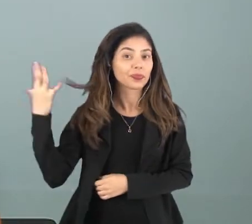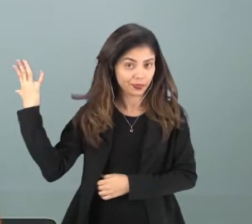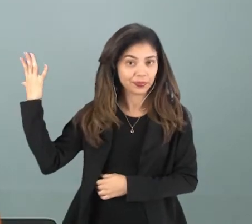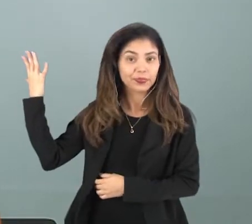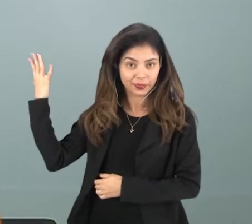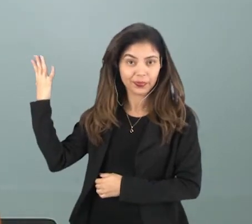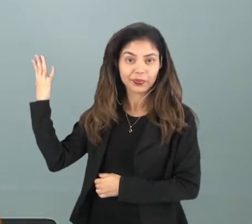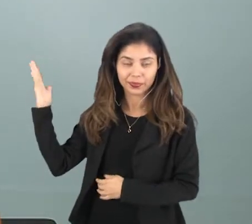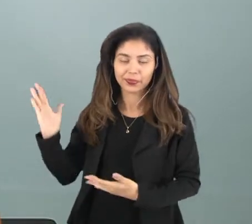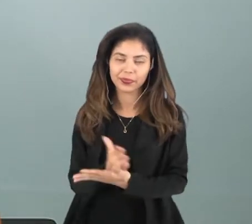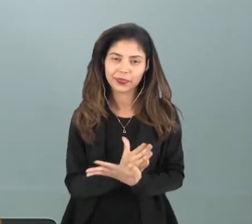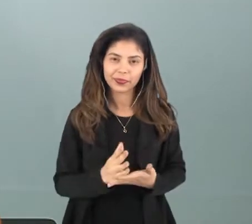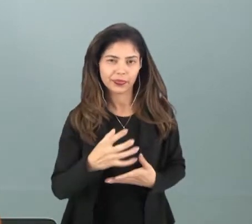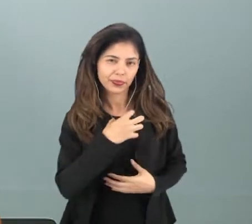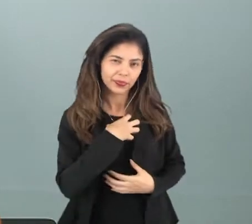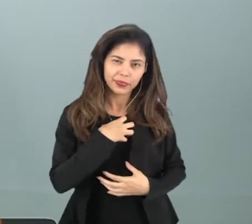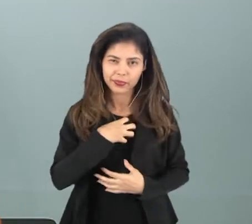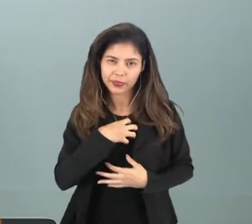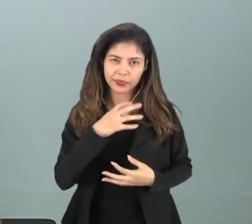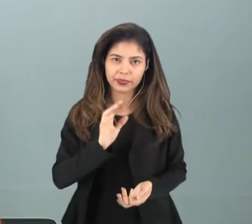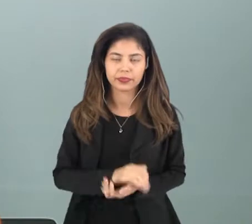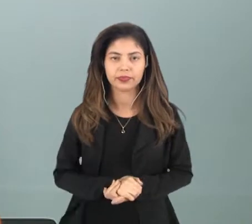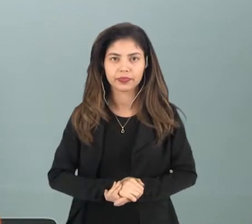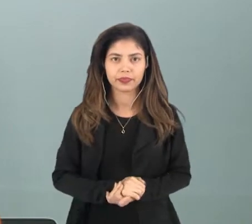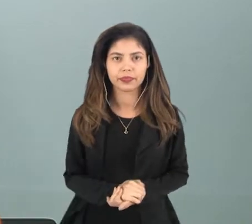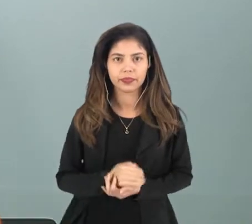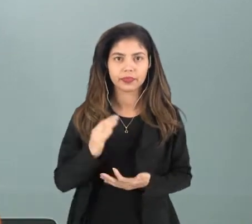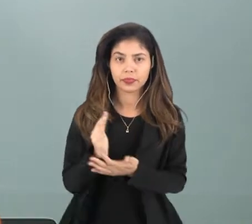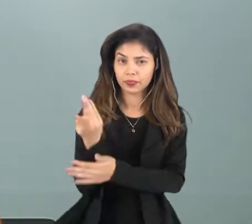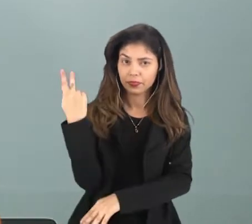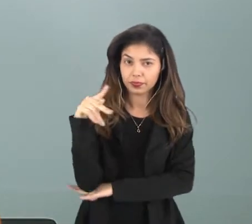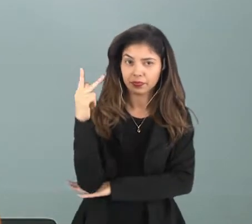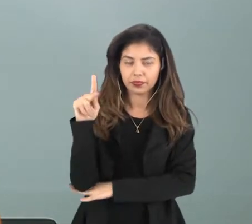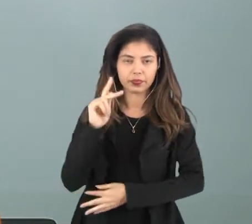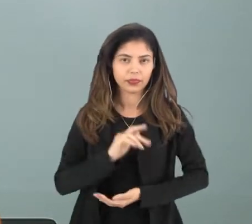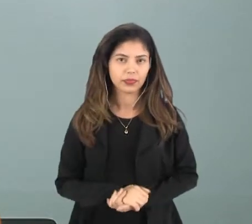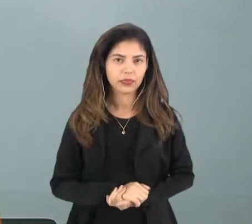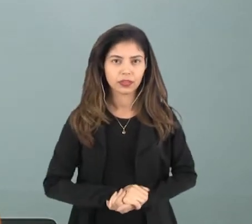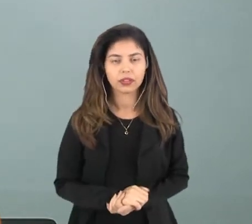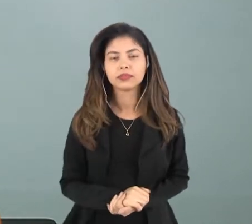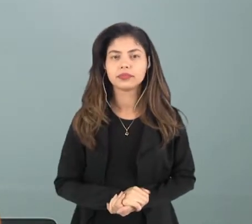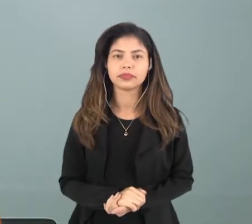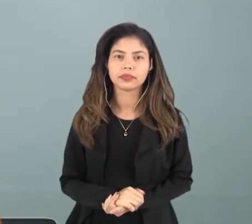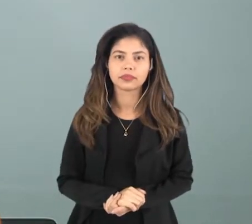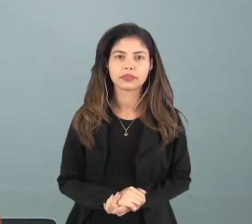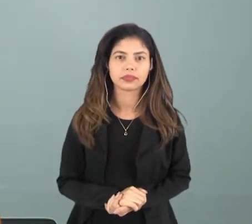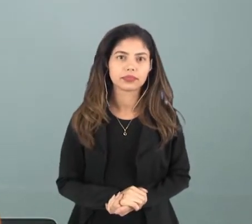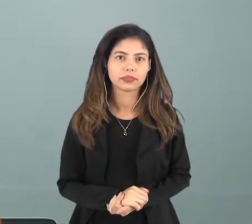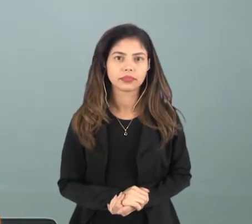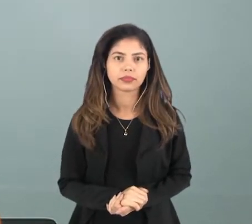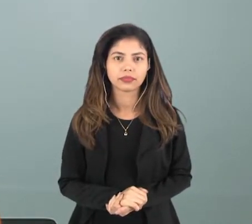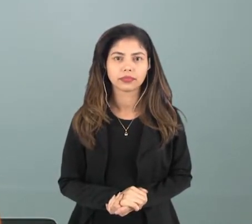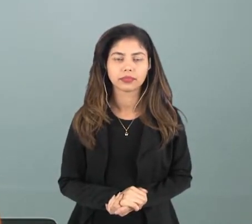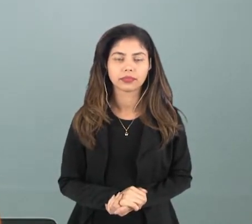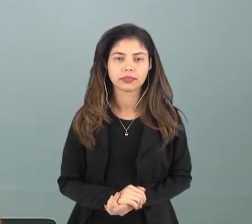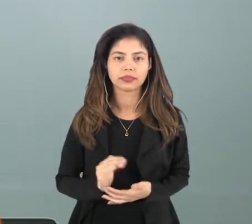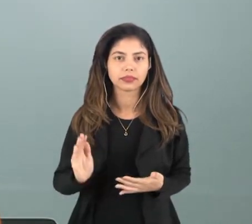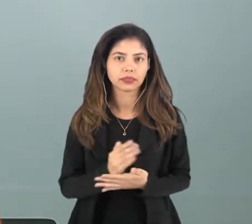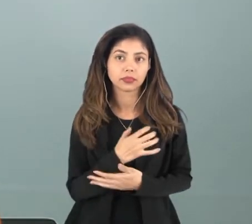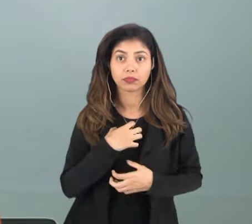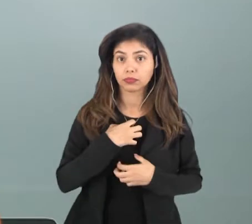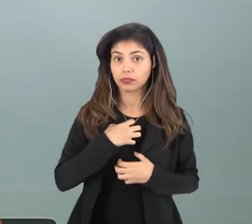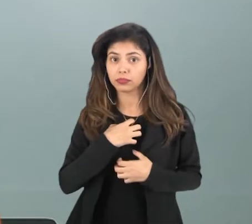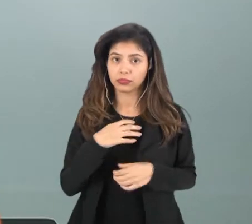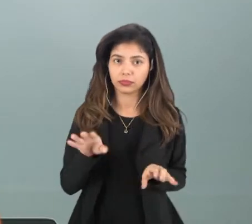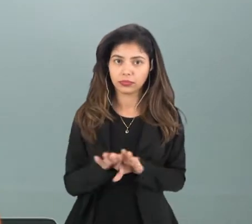acontece em alguns momentos, né? Em alguns períodos. E em alguns momentos são